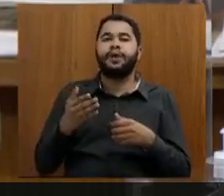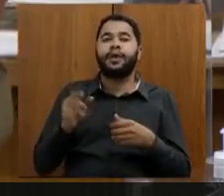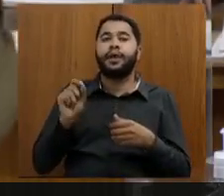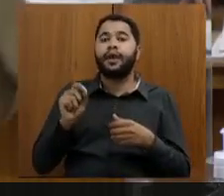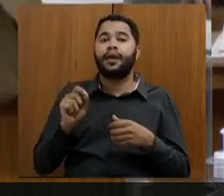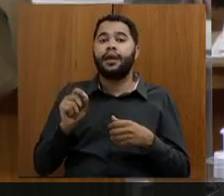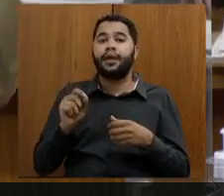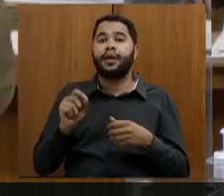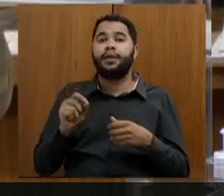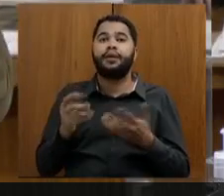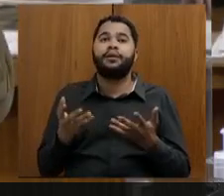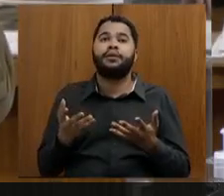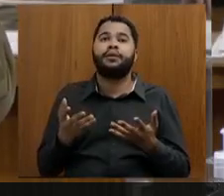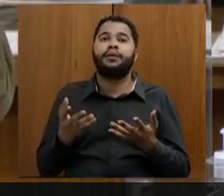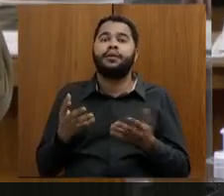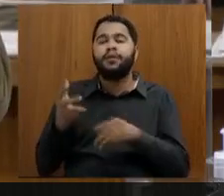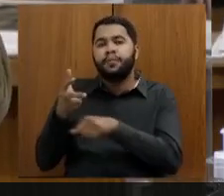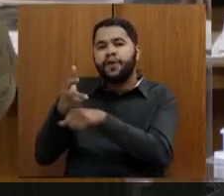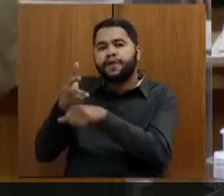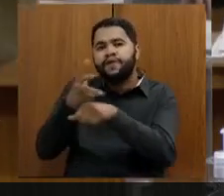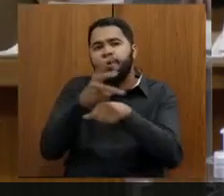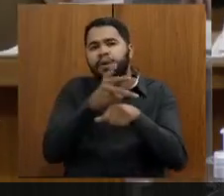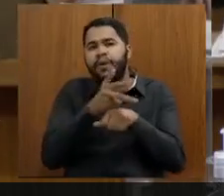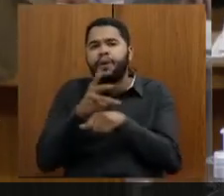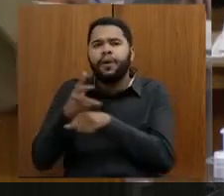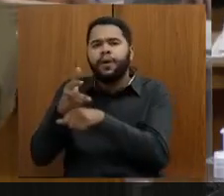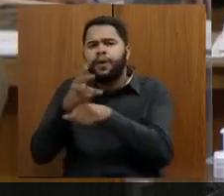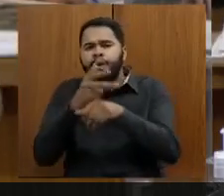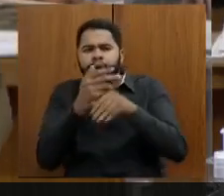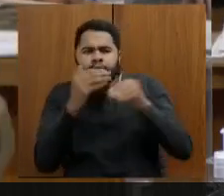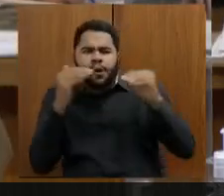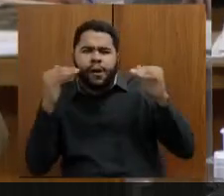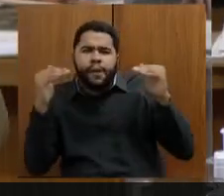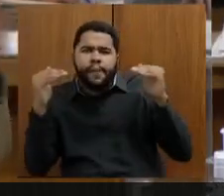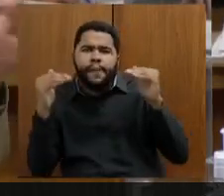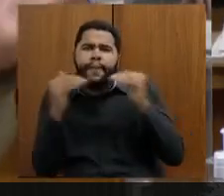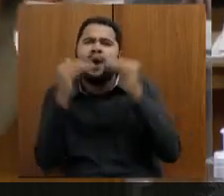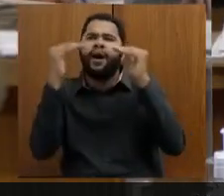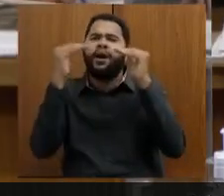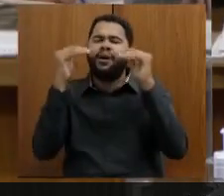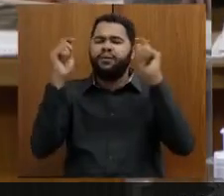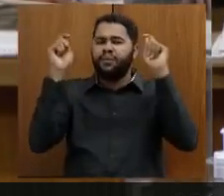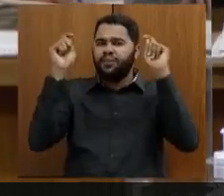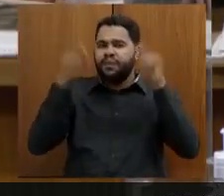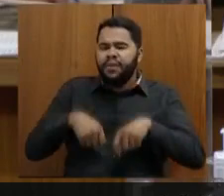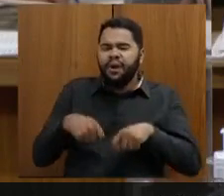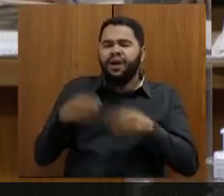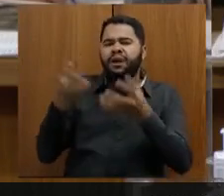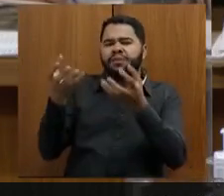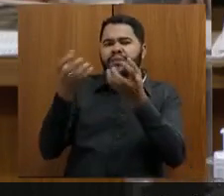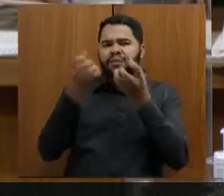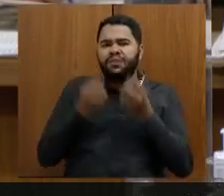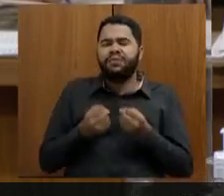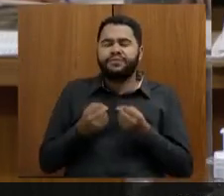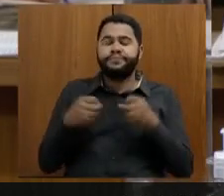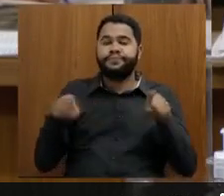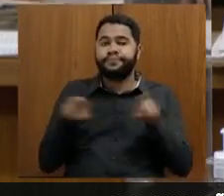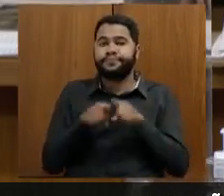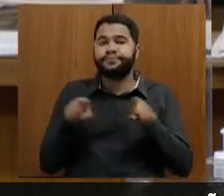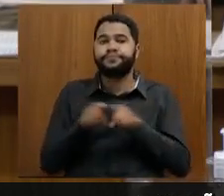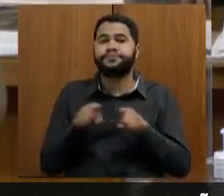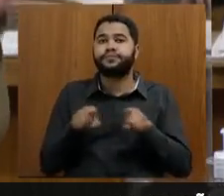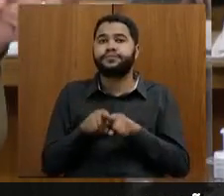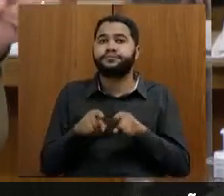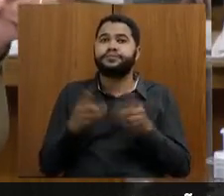câmera que faz uma filmagem com a uma cama que a linha com a nossa capacidade de receber aquelas em mares e